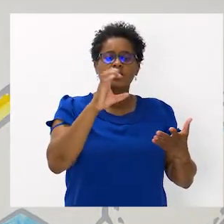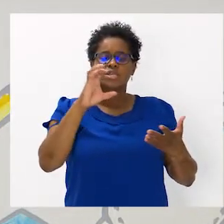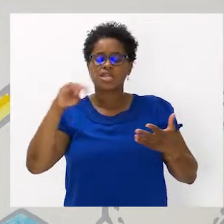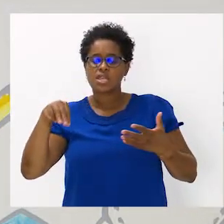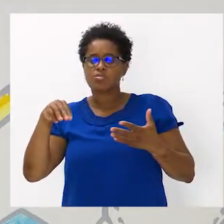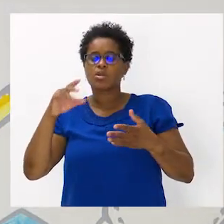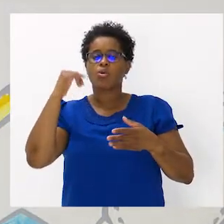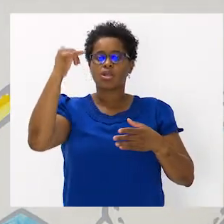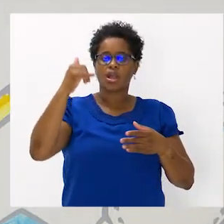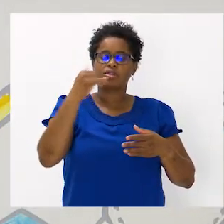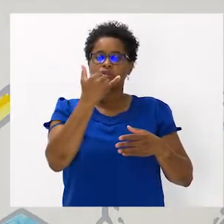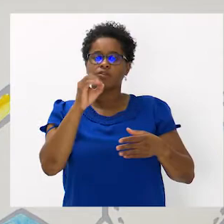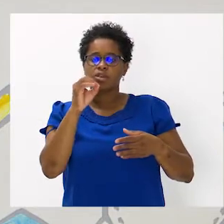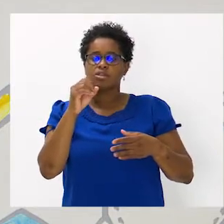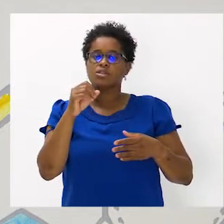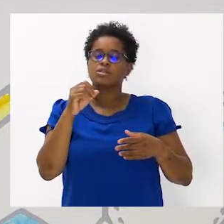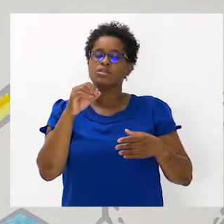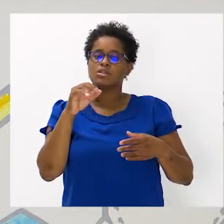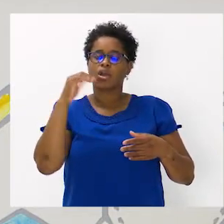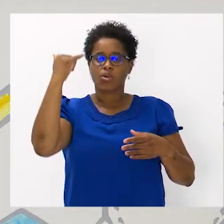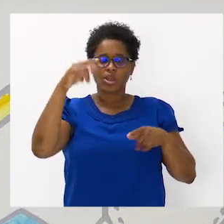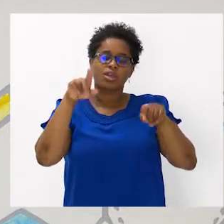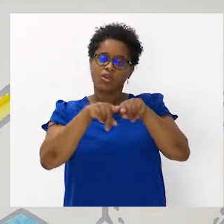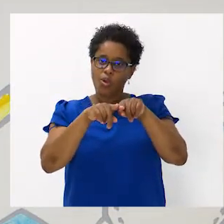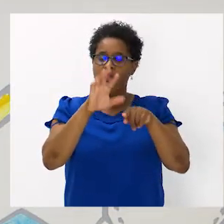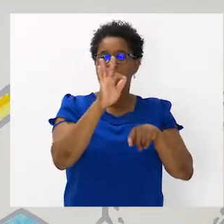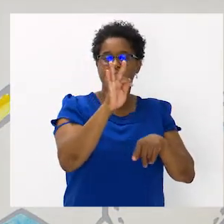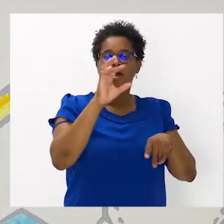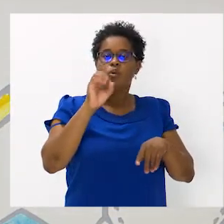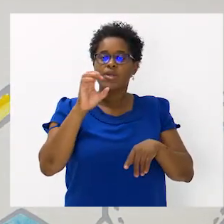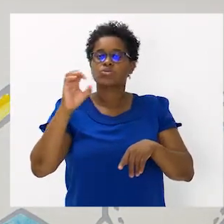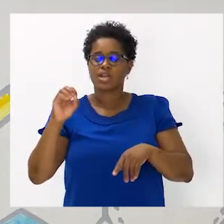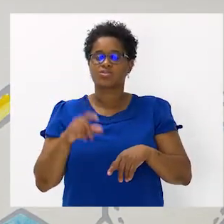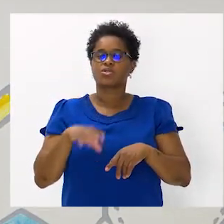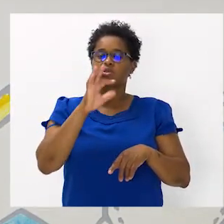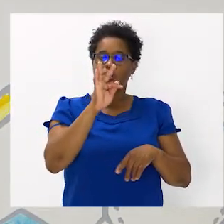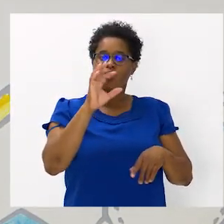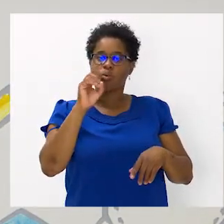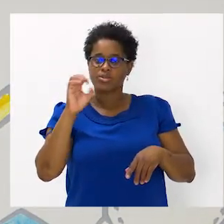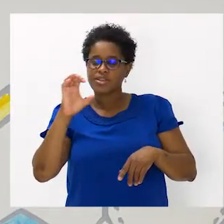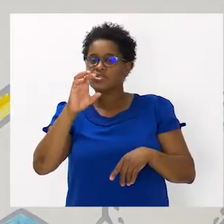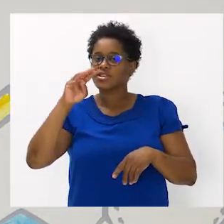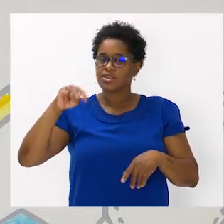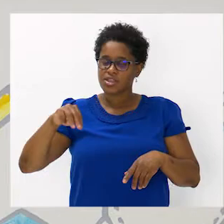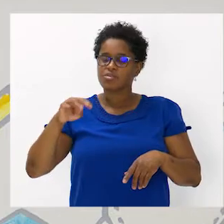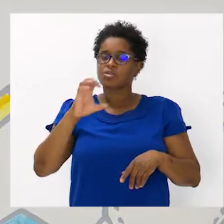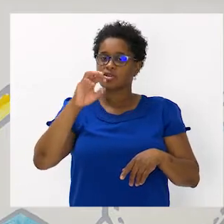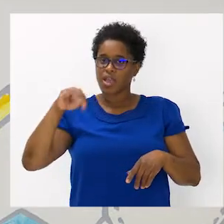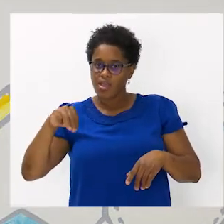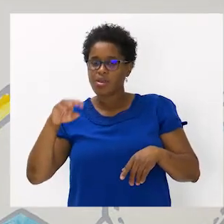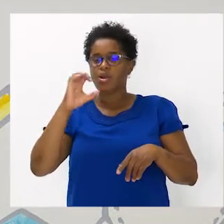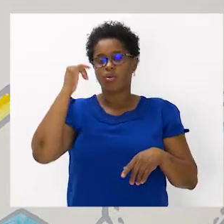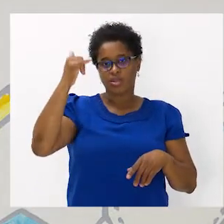ao quadrado? Então, 20 ao quadrado igual a 400. Então, 400 centímetros ao quadrado. Agora